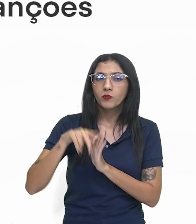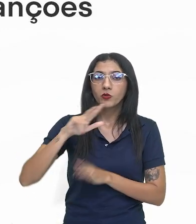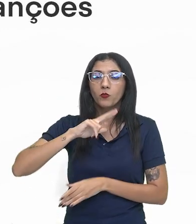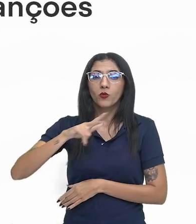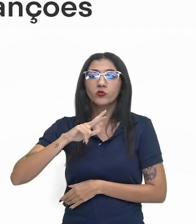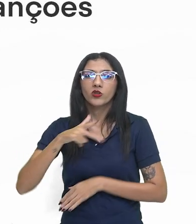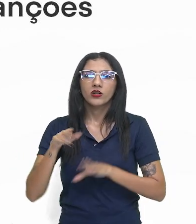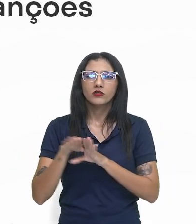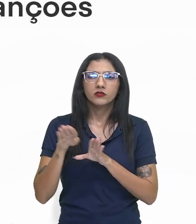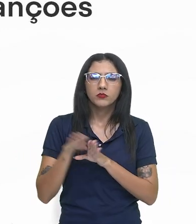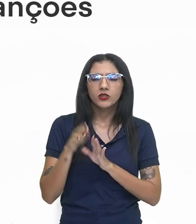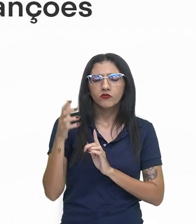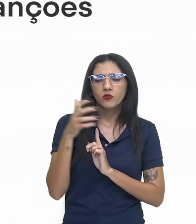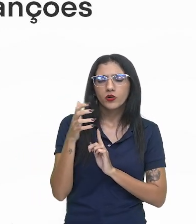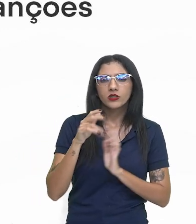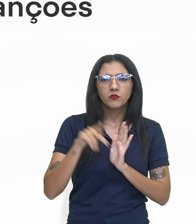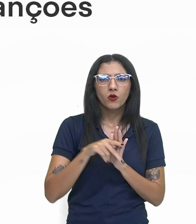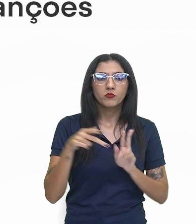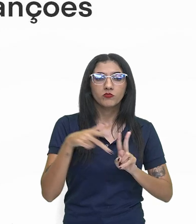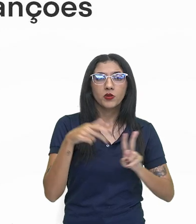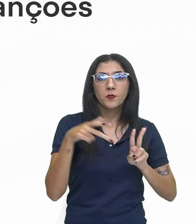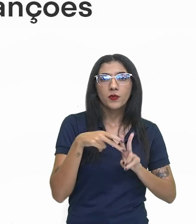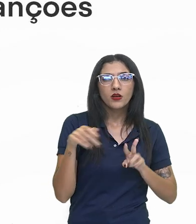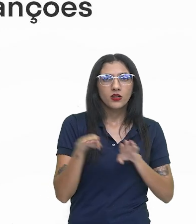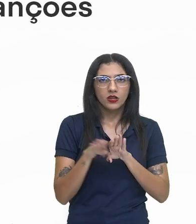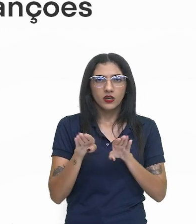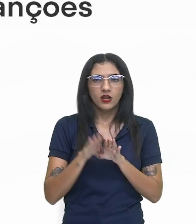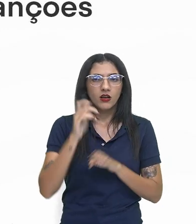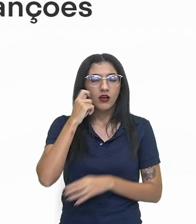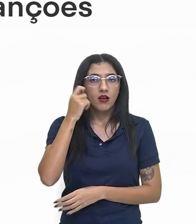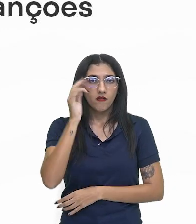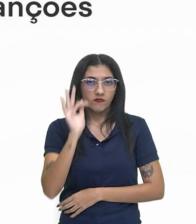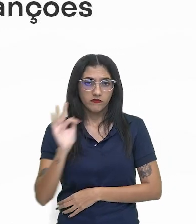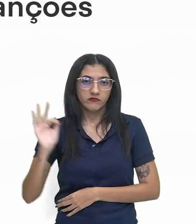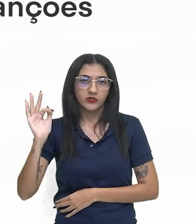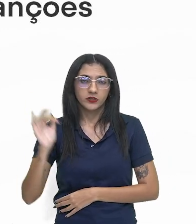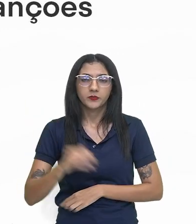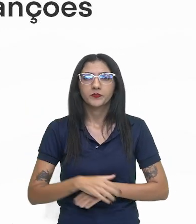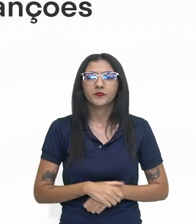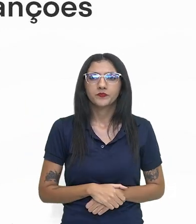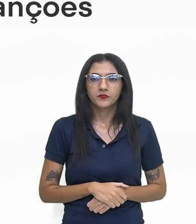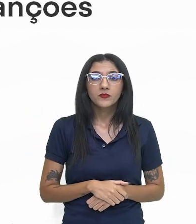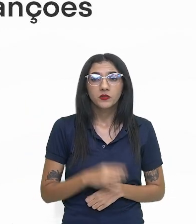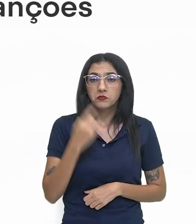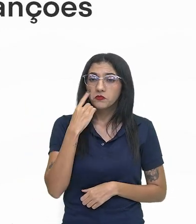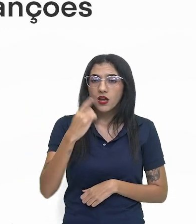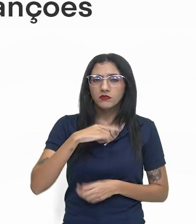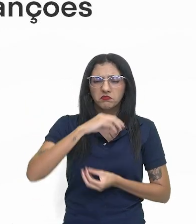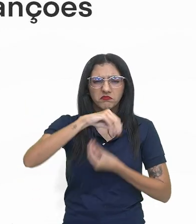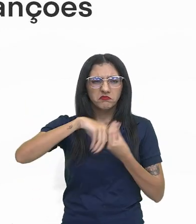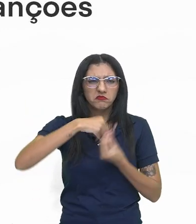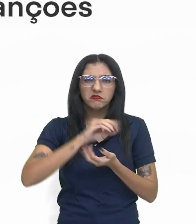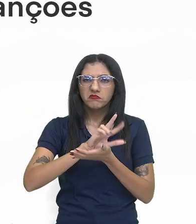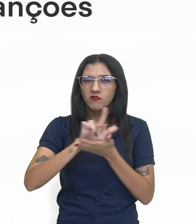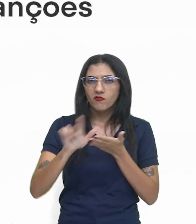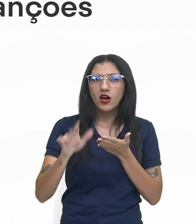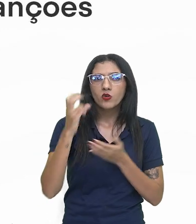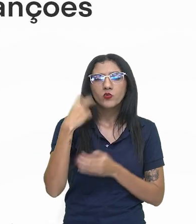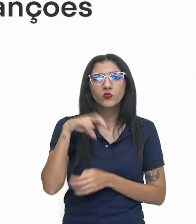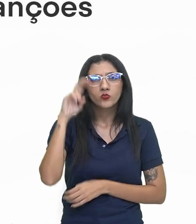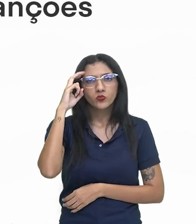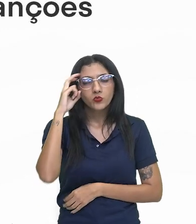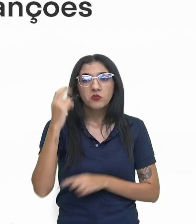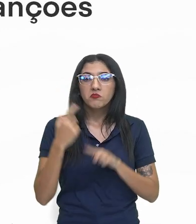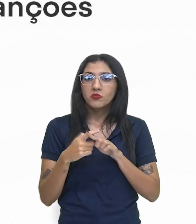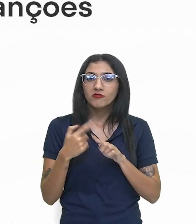com influências indígenas e africanas. E aqui a gente observa justamente essa mistura de culturas, né? Justamente porque o